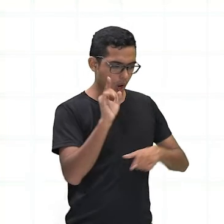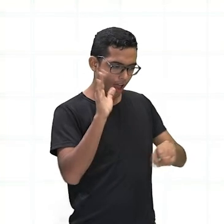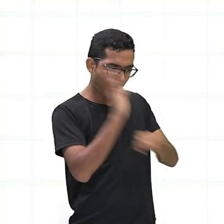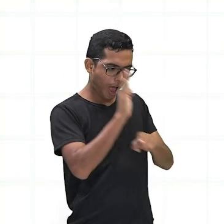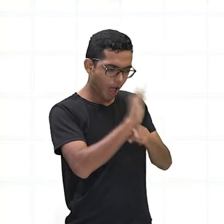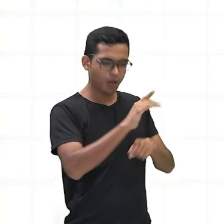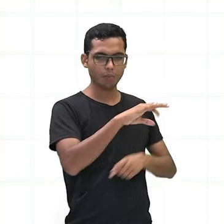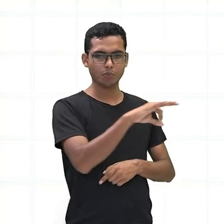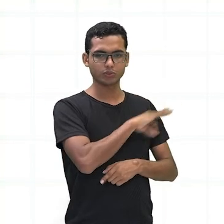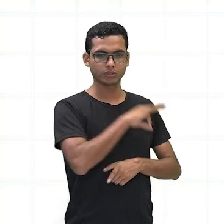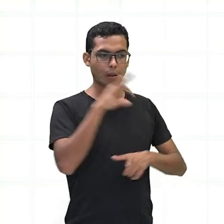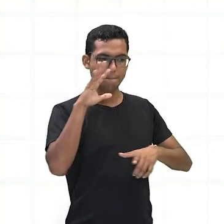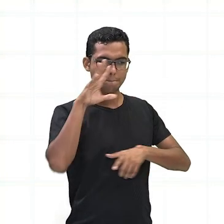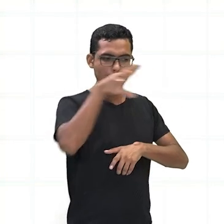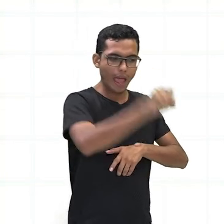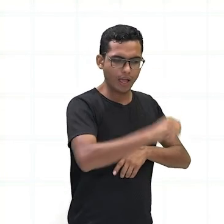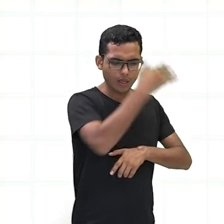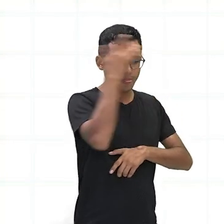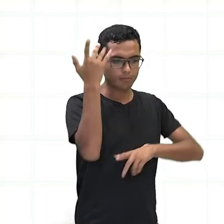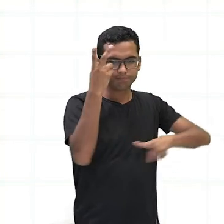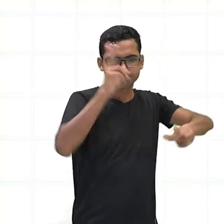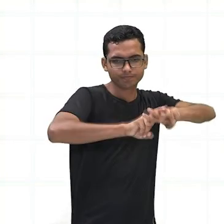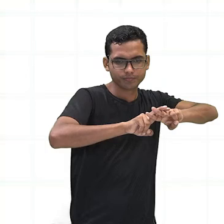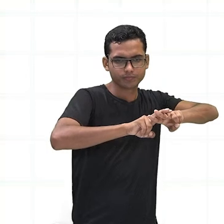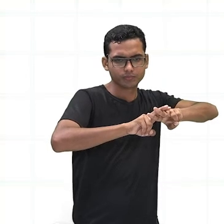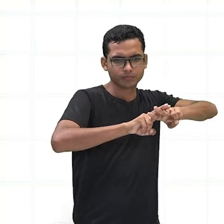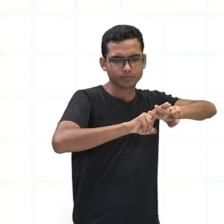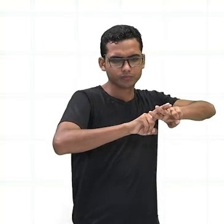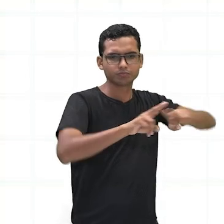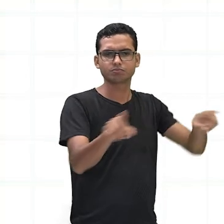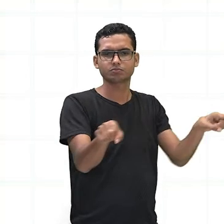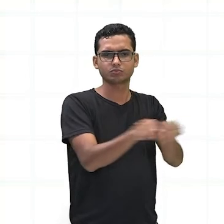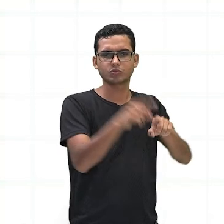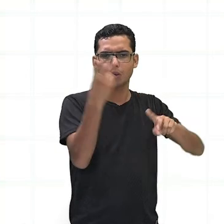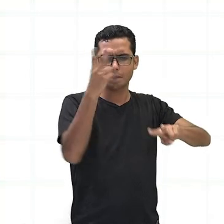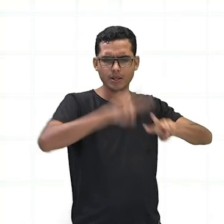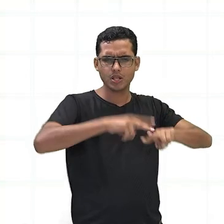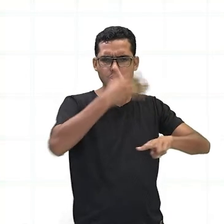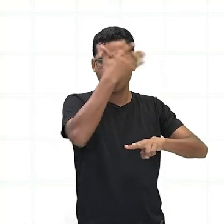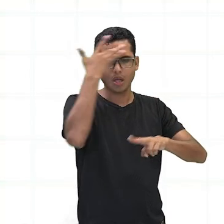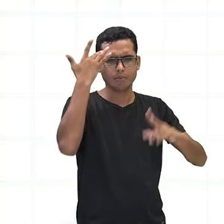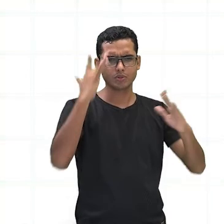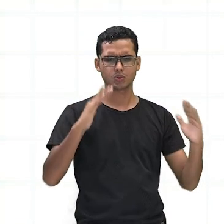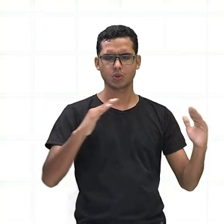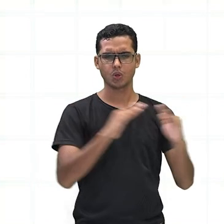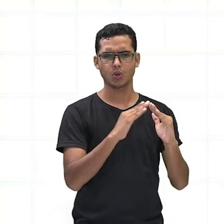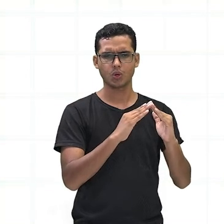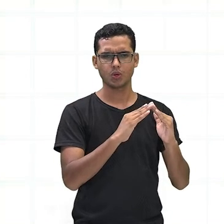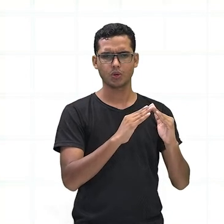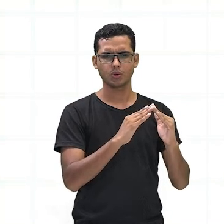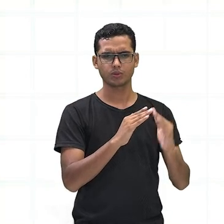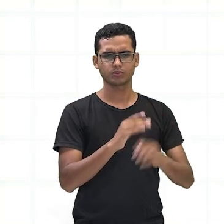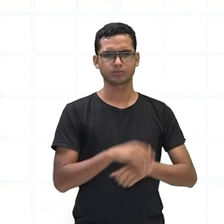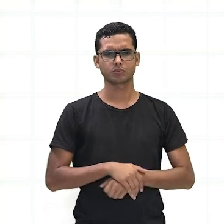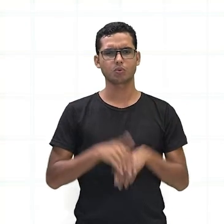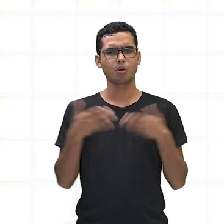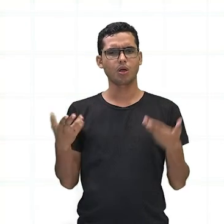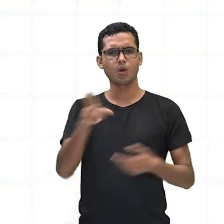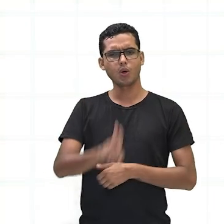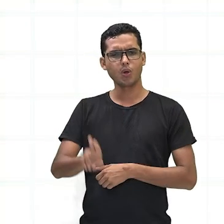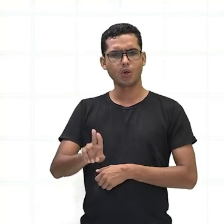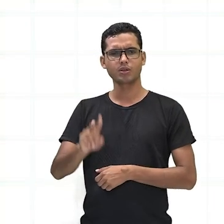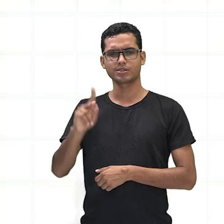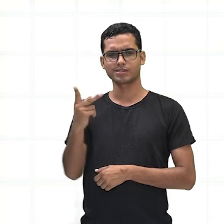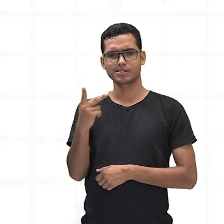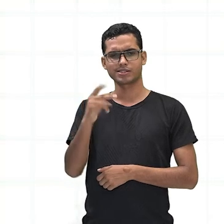his house. Ela prendeu ele na casa dele. Mas como é que é esse ele? É o him. Ela